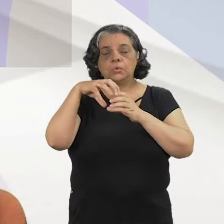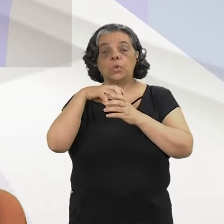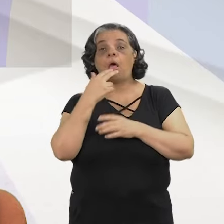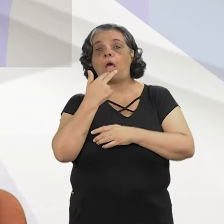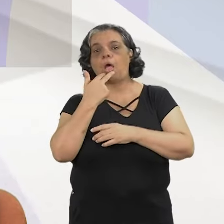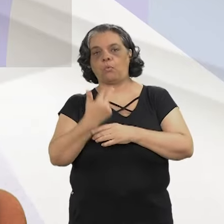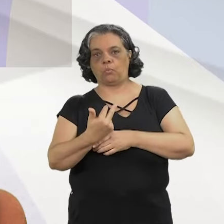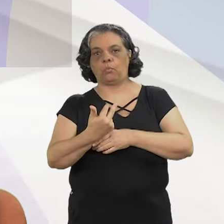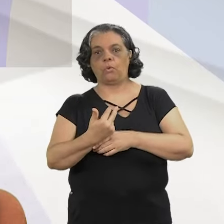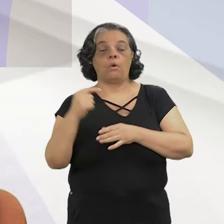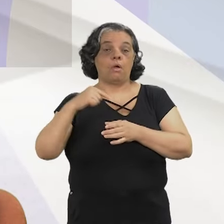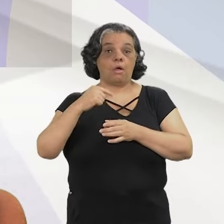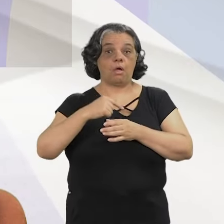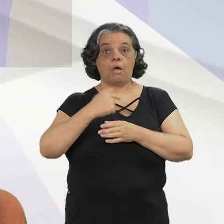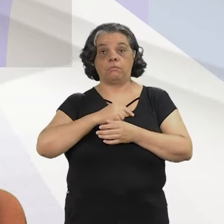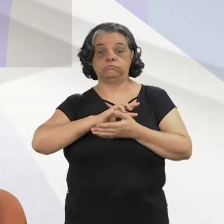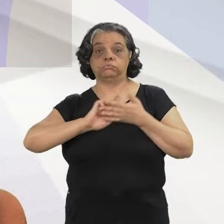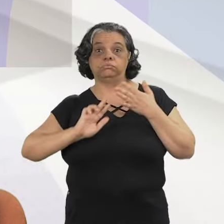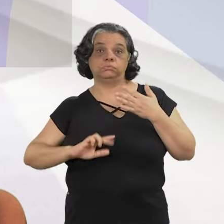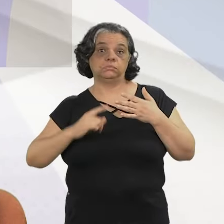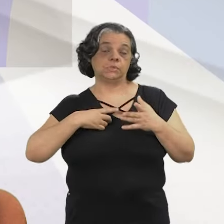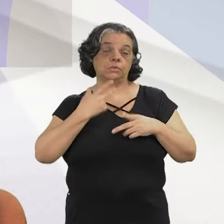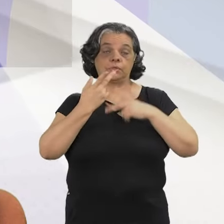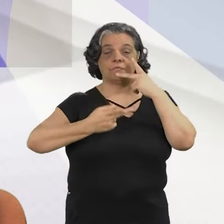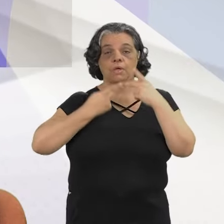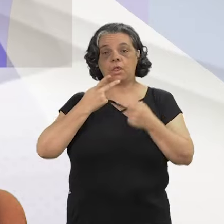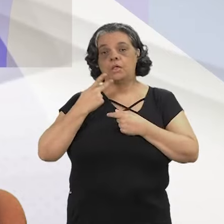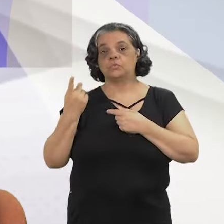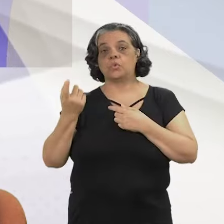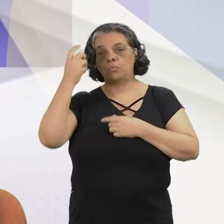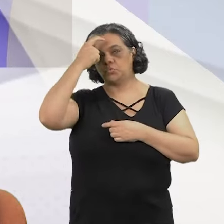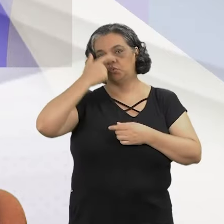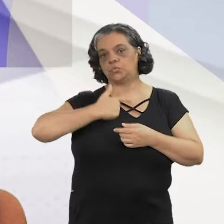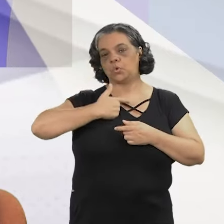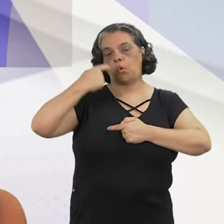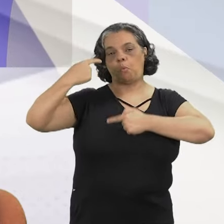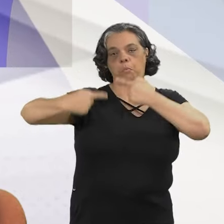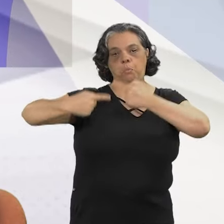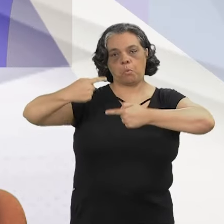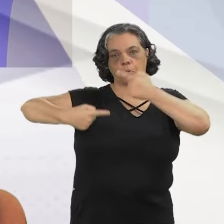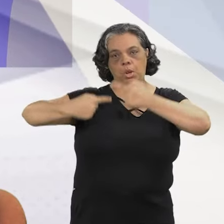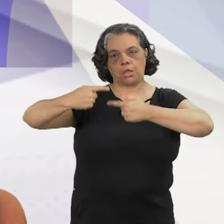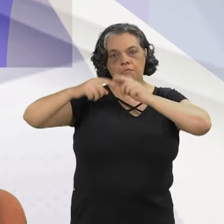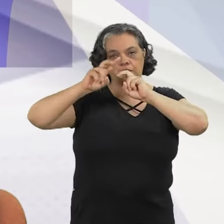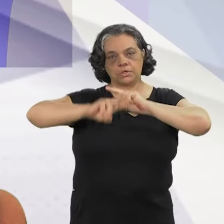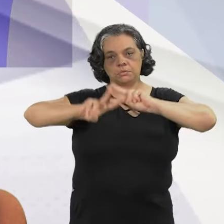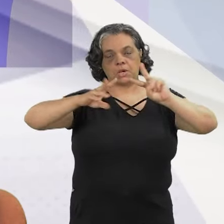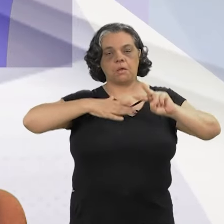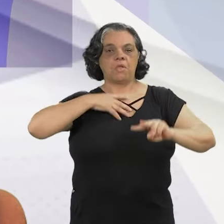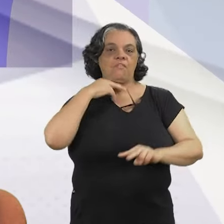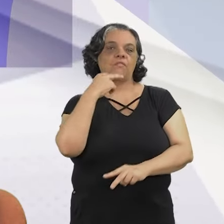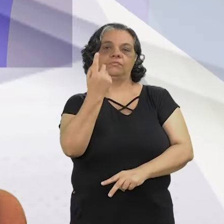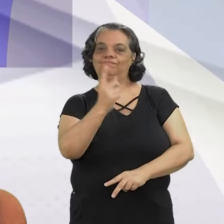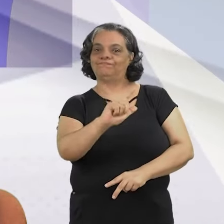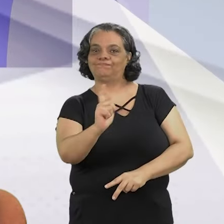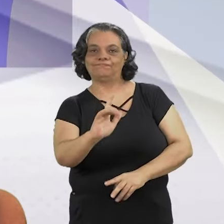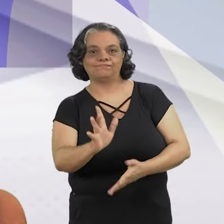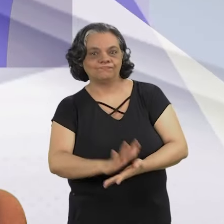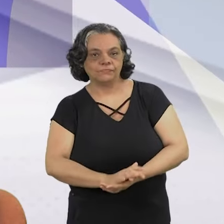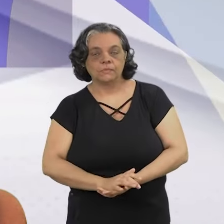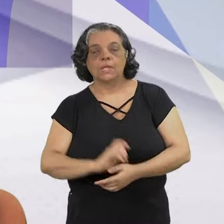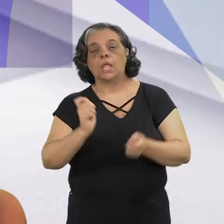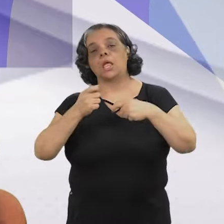né Eu acho que a cor mas quando a gente fala de como sujeito político né para visibilizar minha voz não né Eu